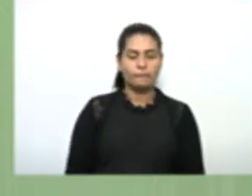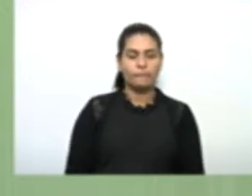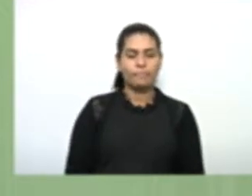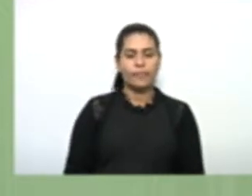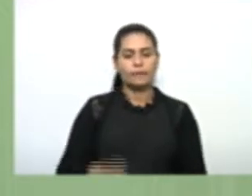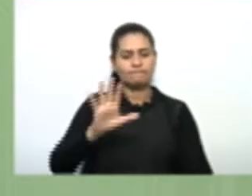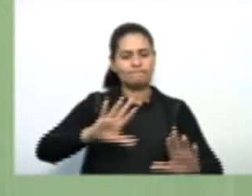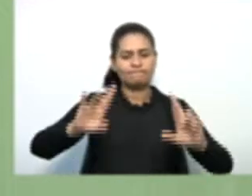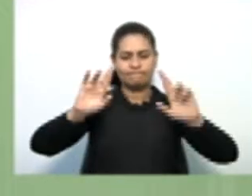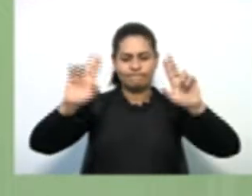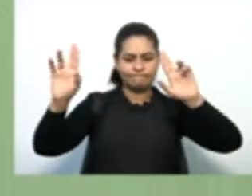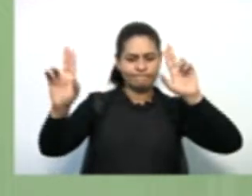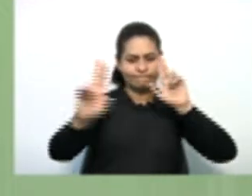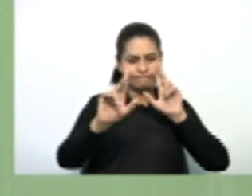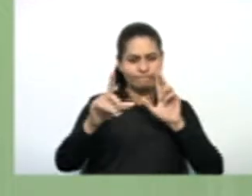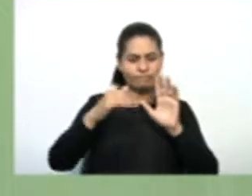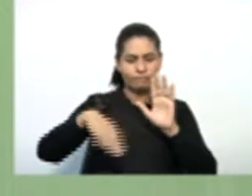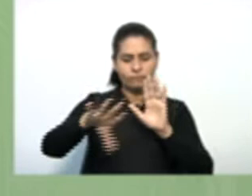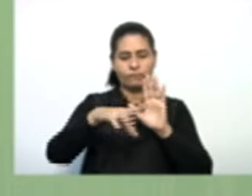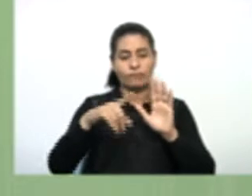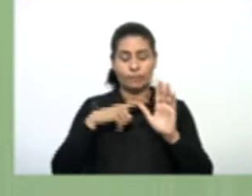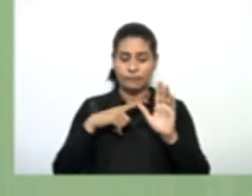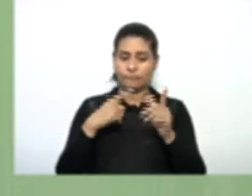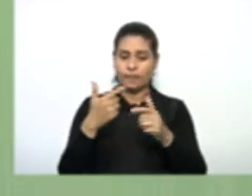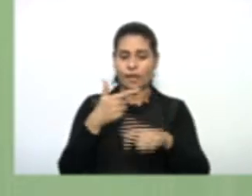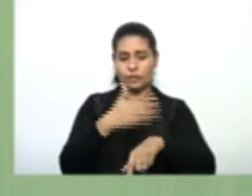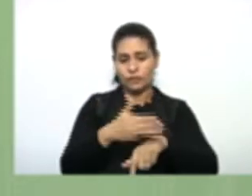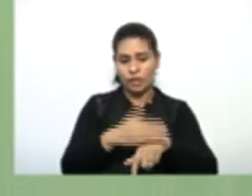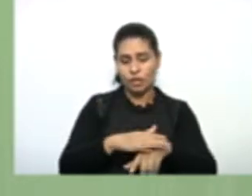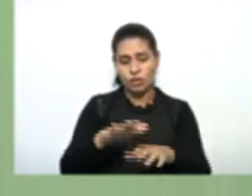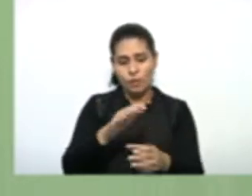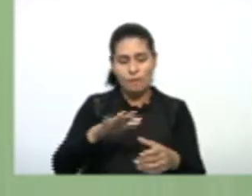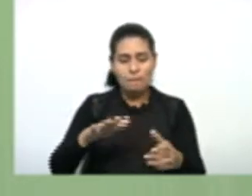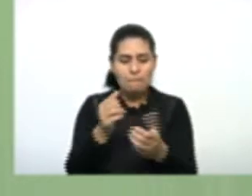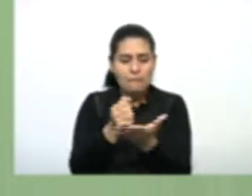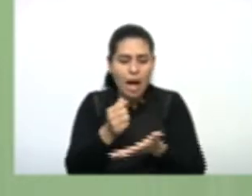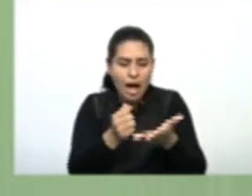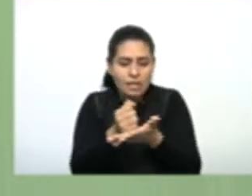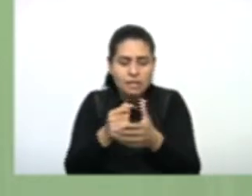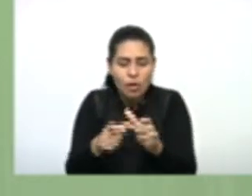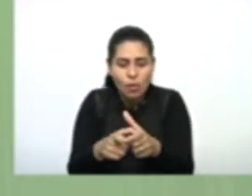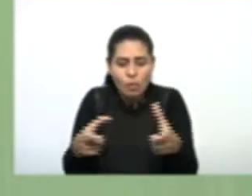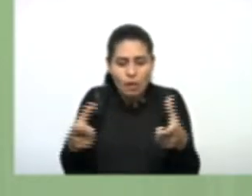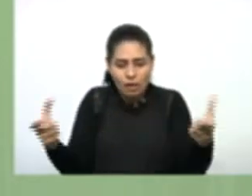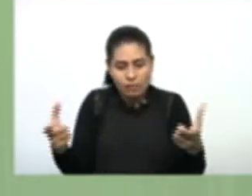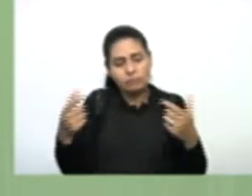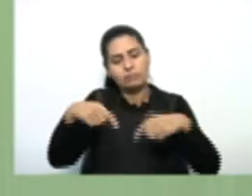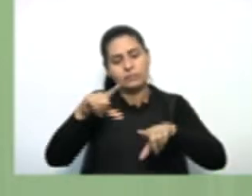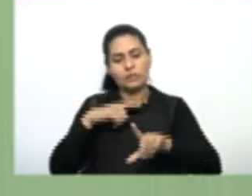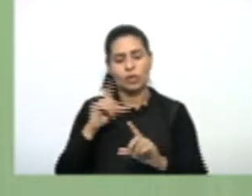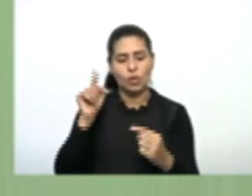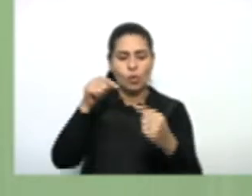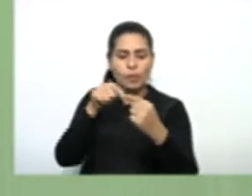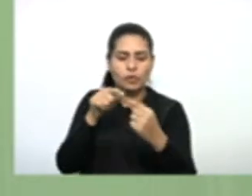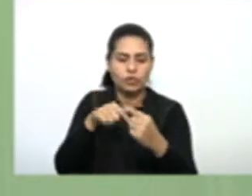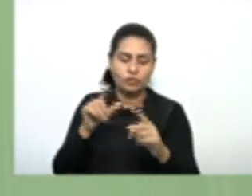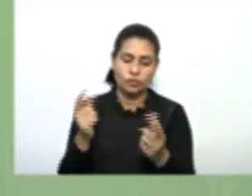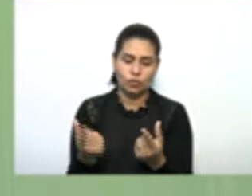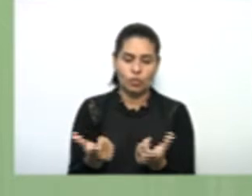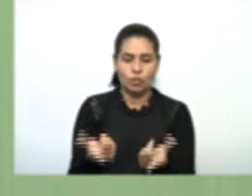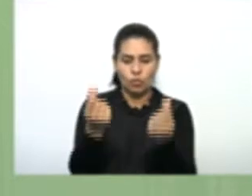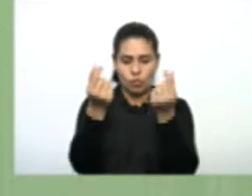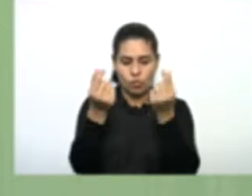Toda atividade econômica e empresarial, seja ela de grande ou de pequeno porte, tem seu sentido no lucro, na